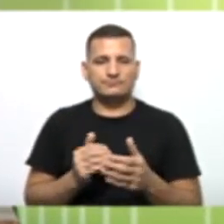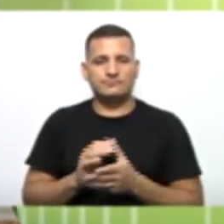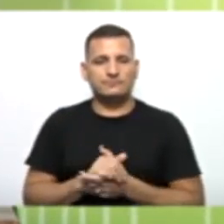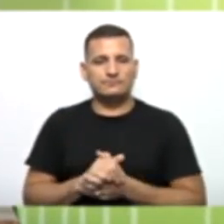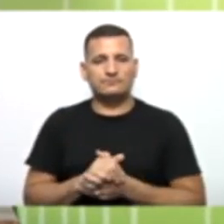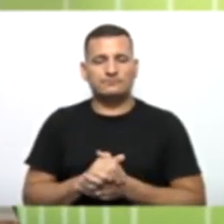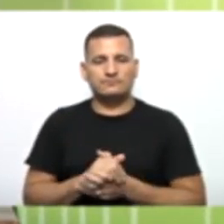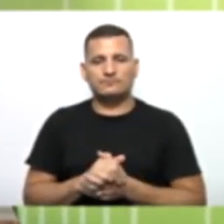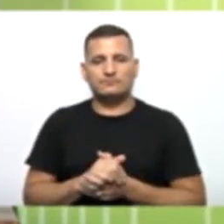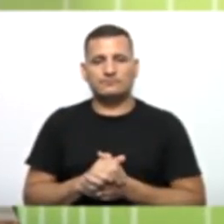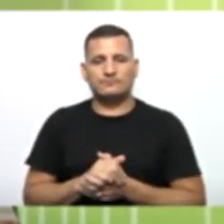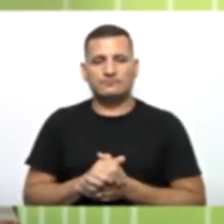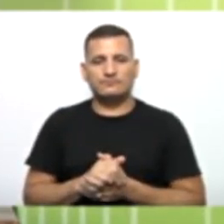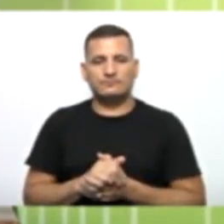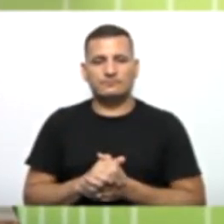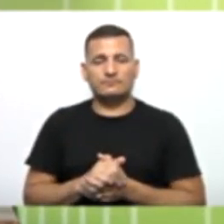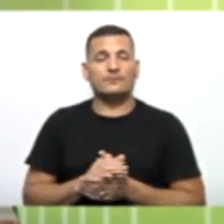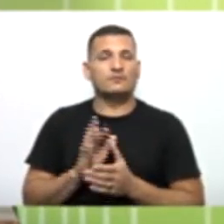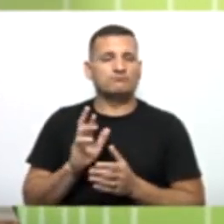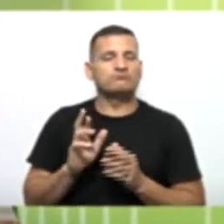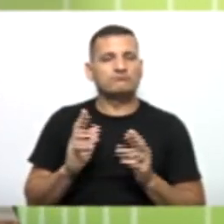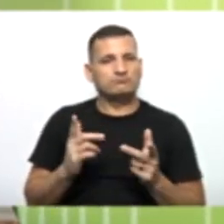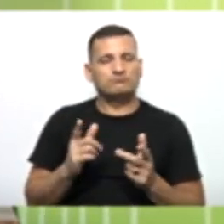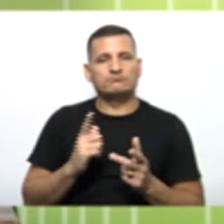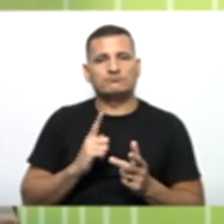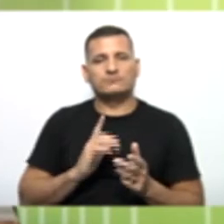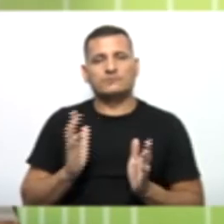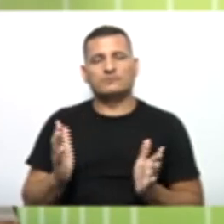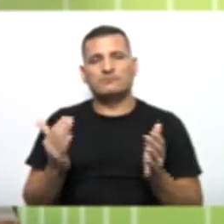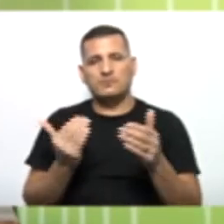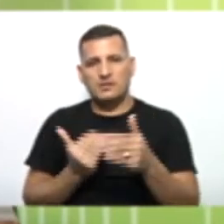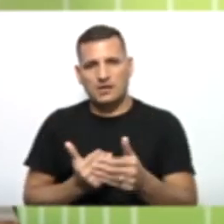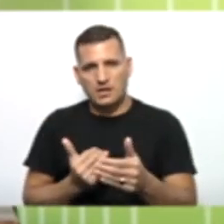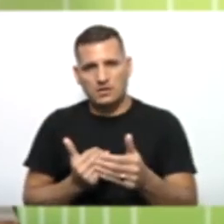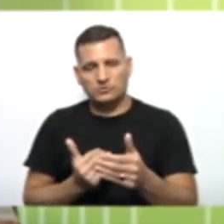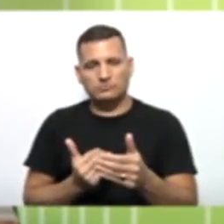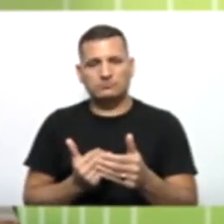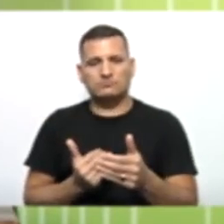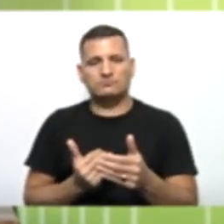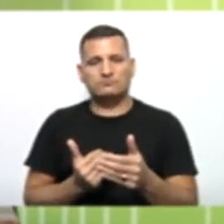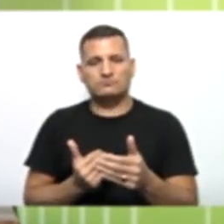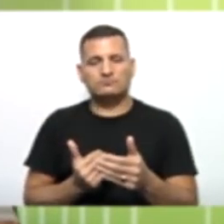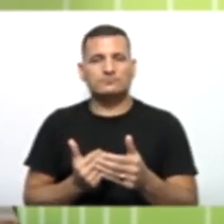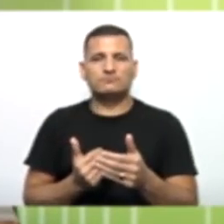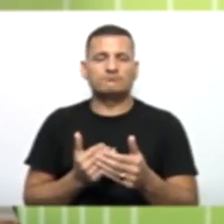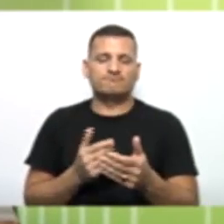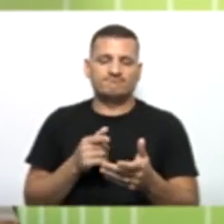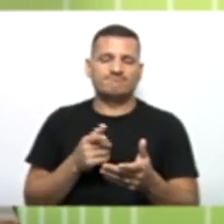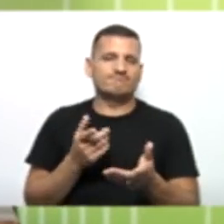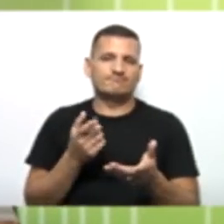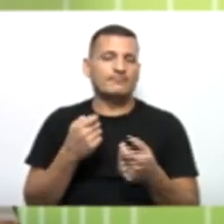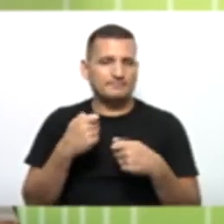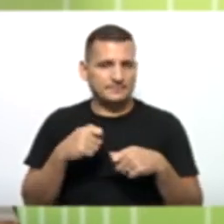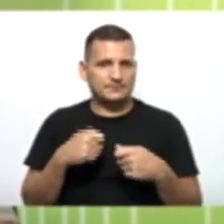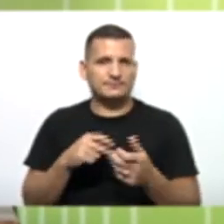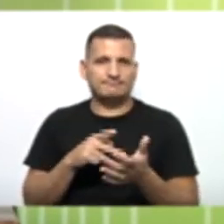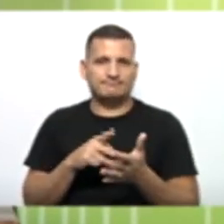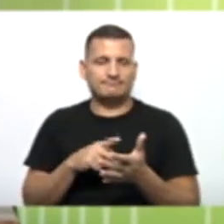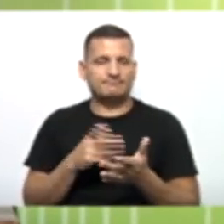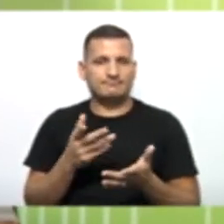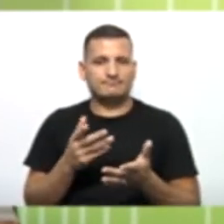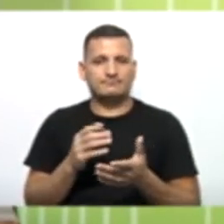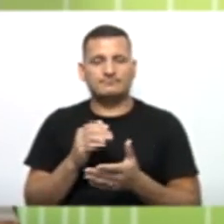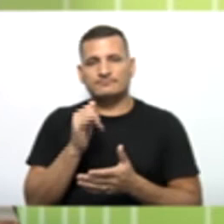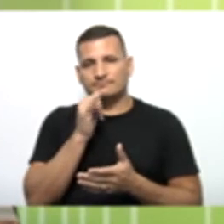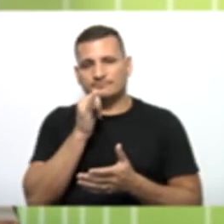É claro que existem embalagens, existem produtos que são embalados e a gente não pode abrir mão dessa embalagem. Por exemplo,